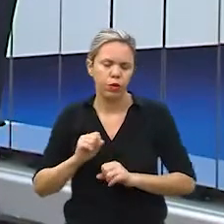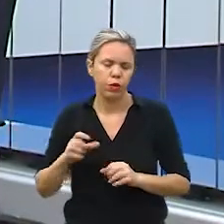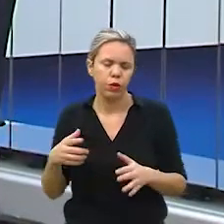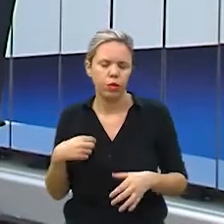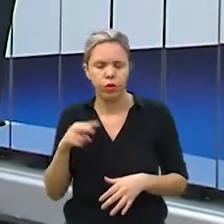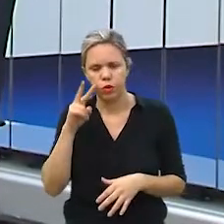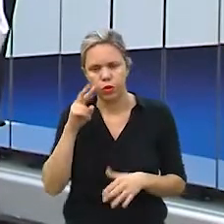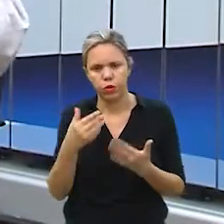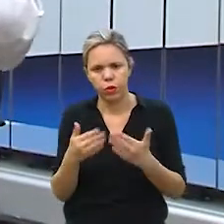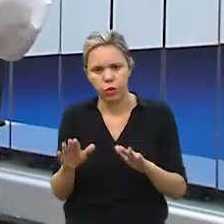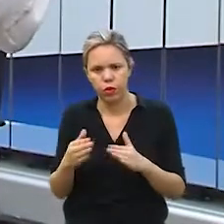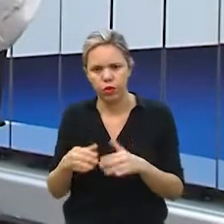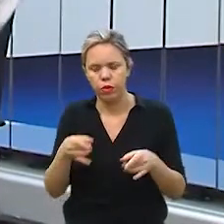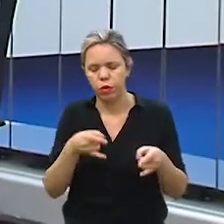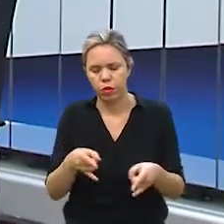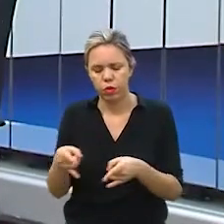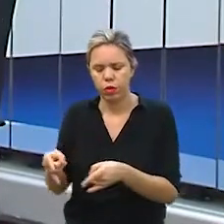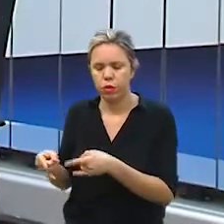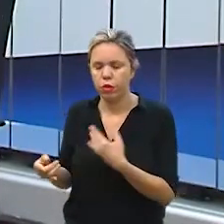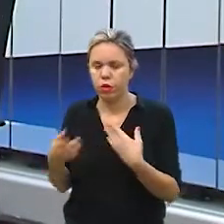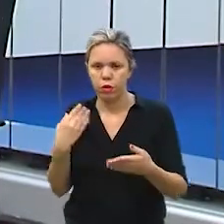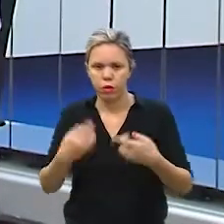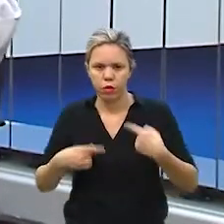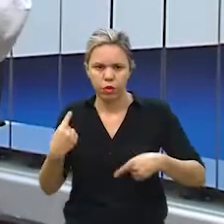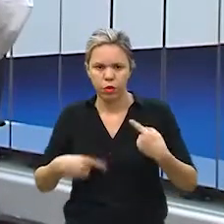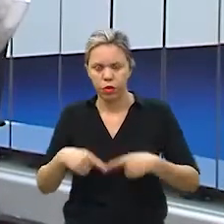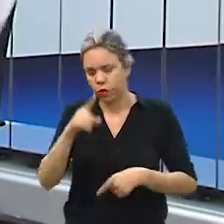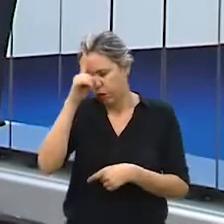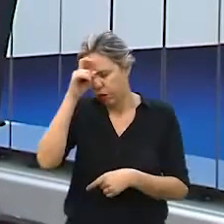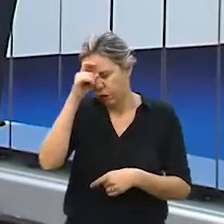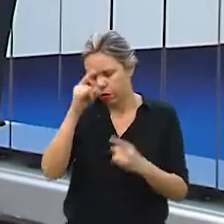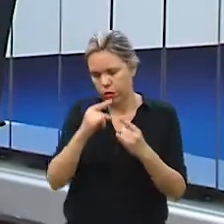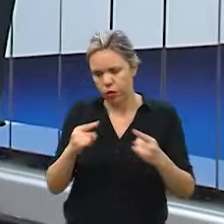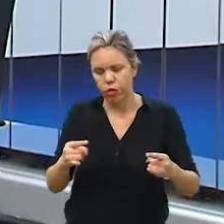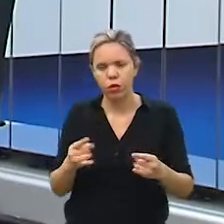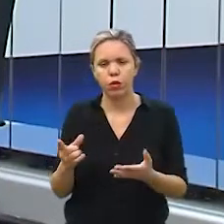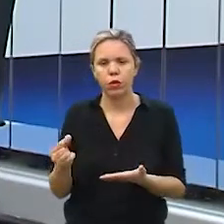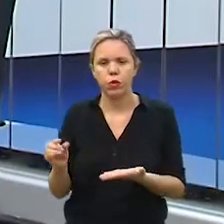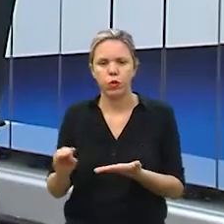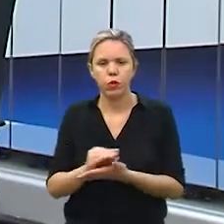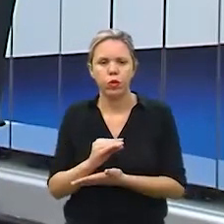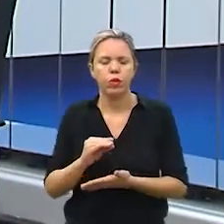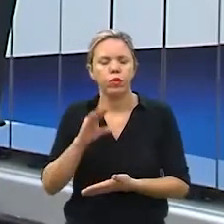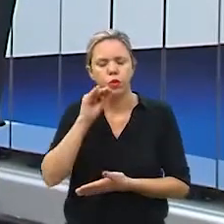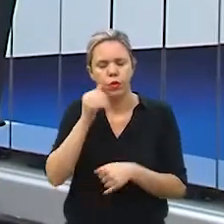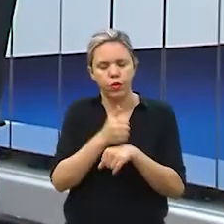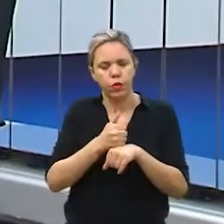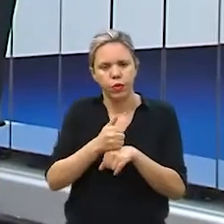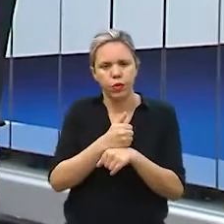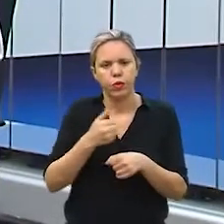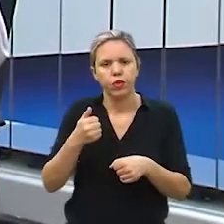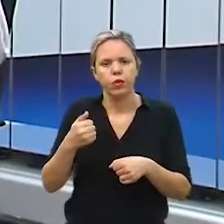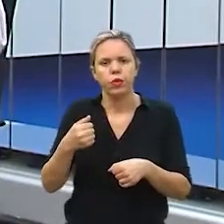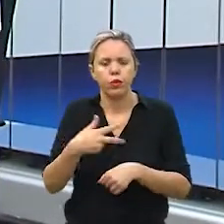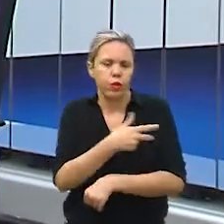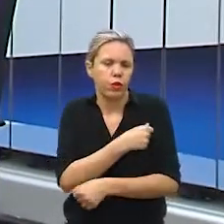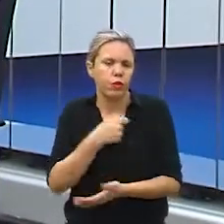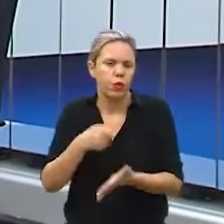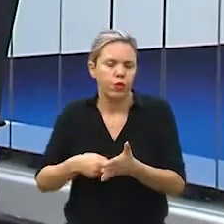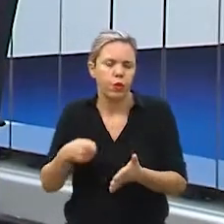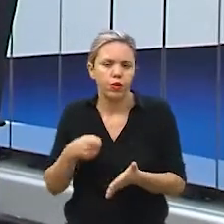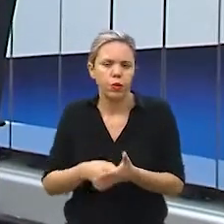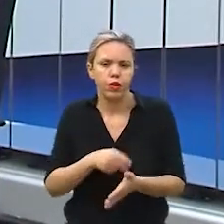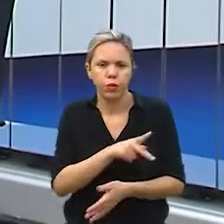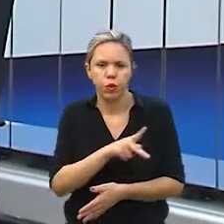viu abertura de leitos, discussão sobre hospital de campanha, recursos humanos, a briga por vacina, presidente